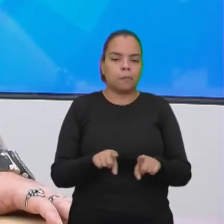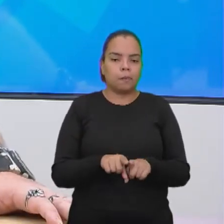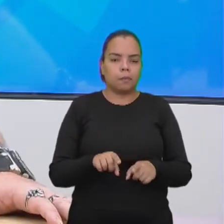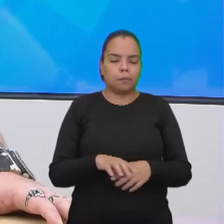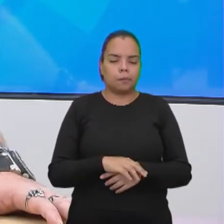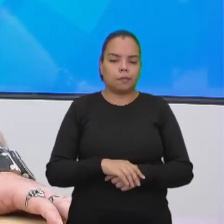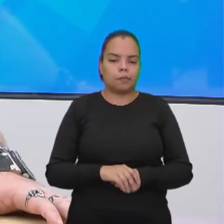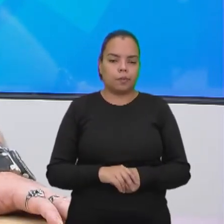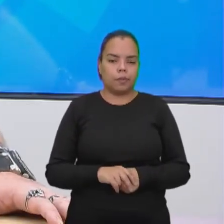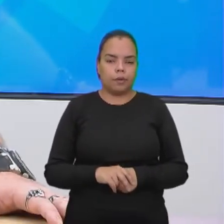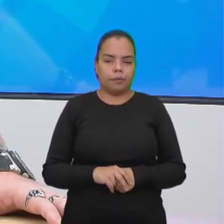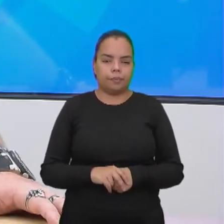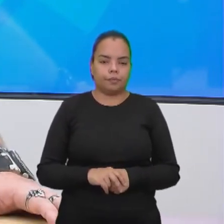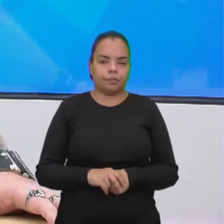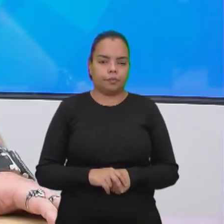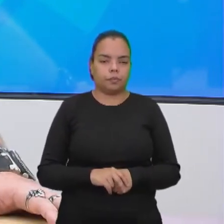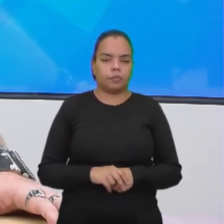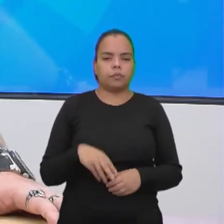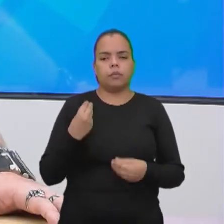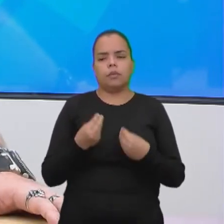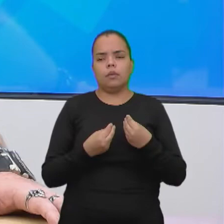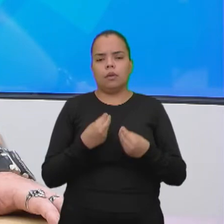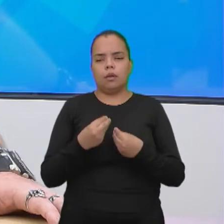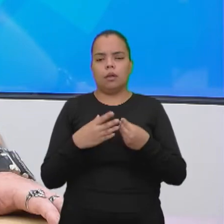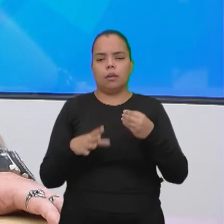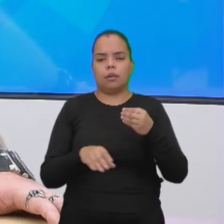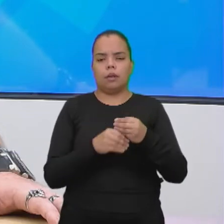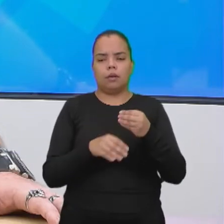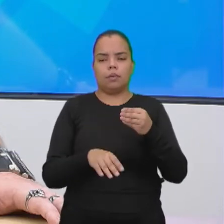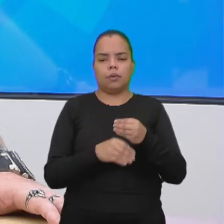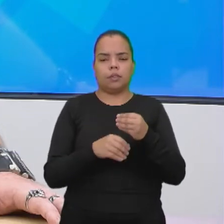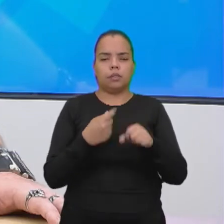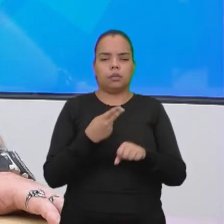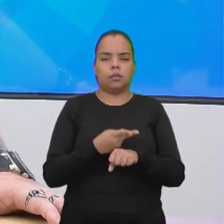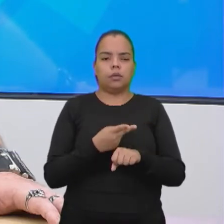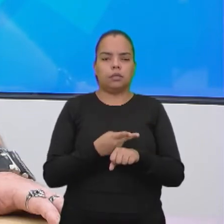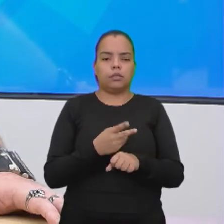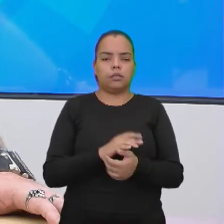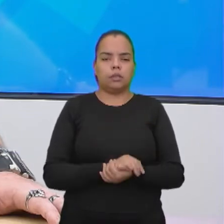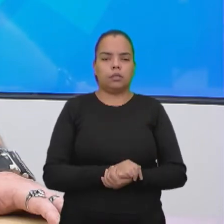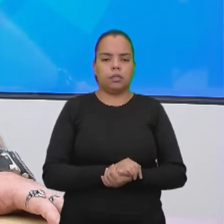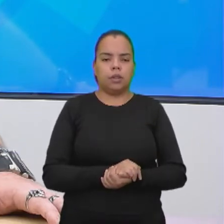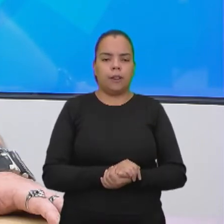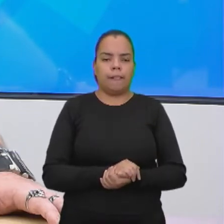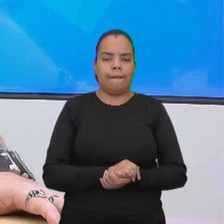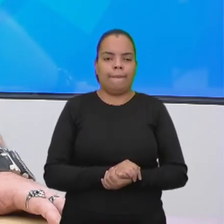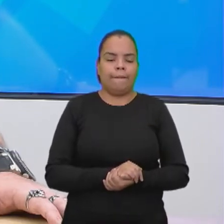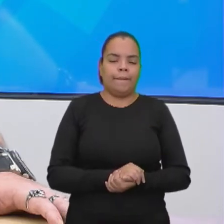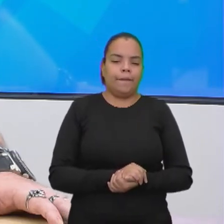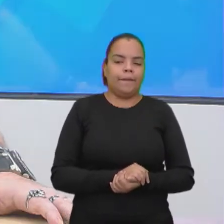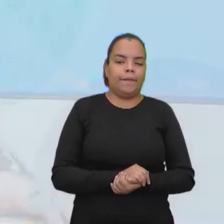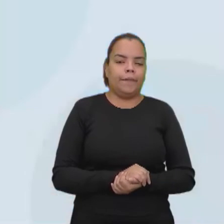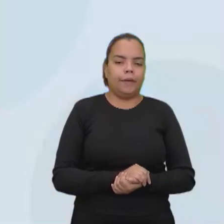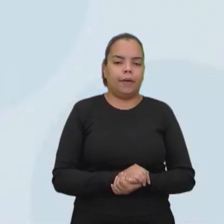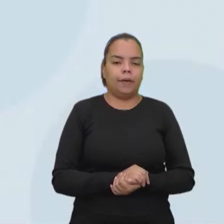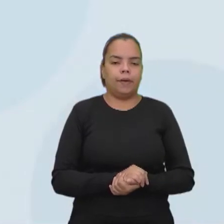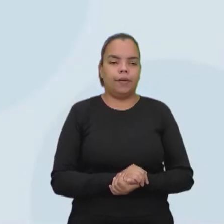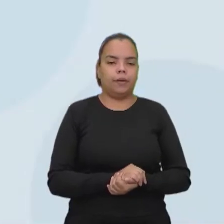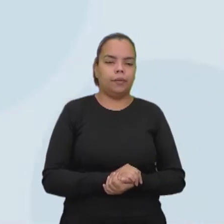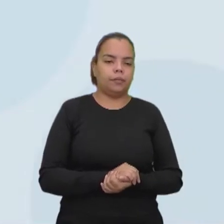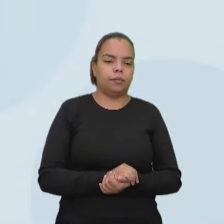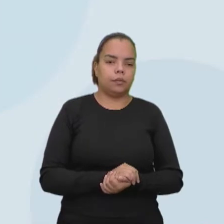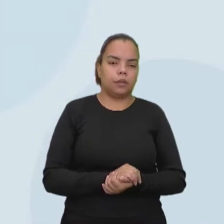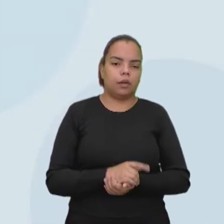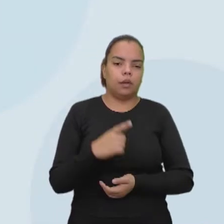rochas sedimentares. Como é que é a composição das rochas sedimentares? Vamos ver aí na próxima tela. Então tá lá, ó,